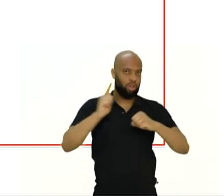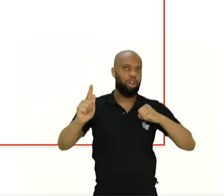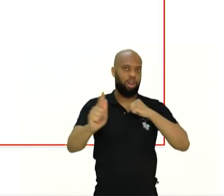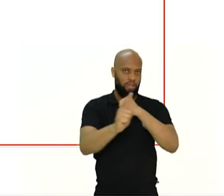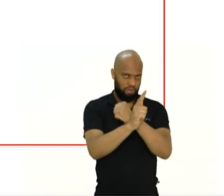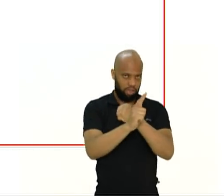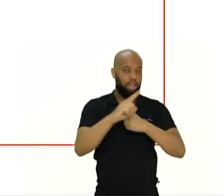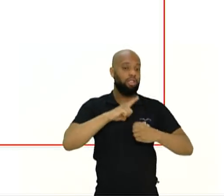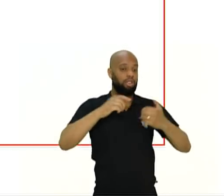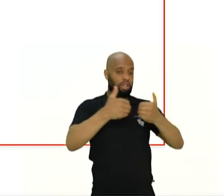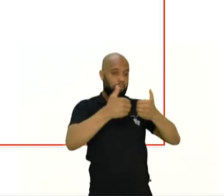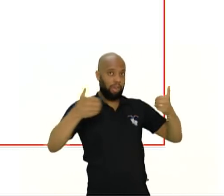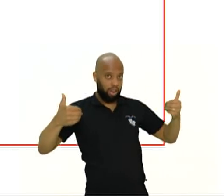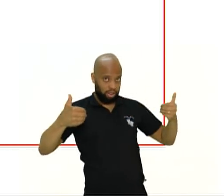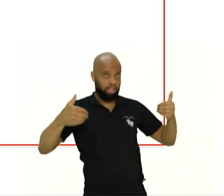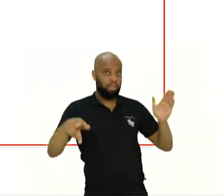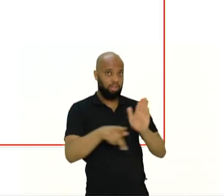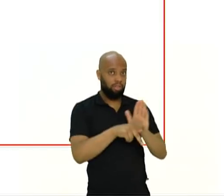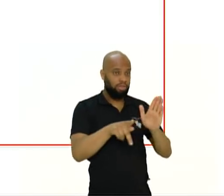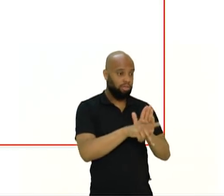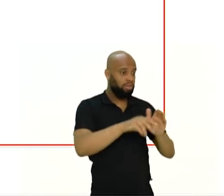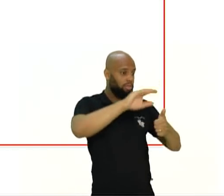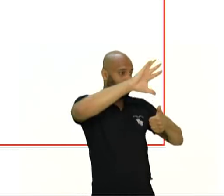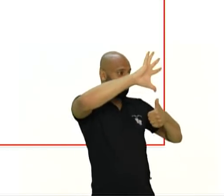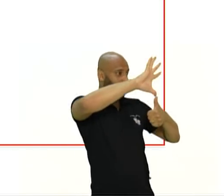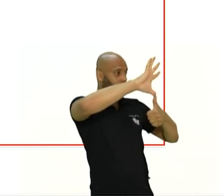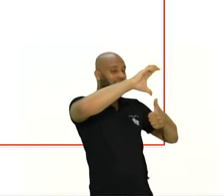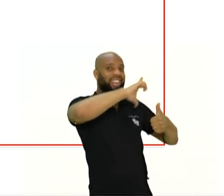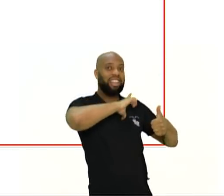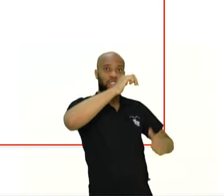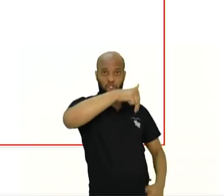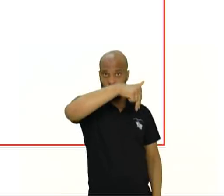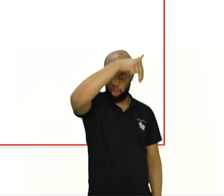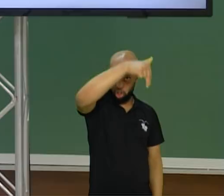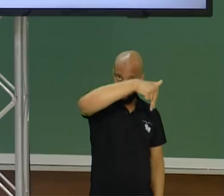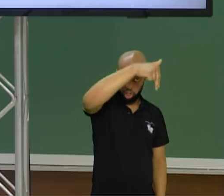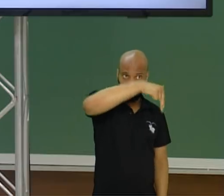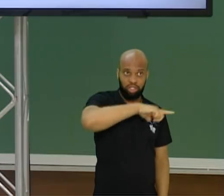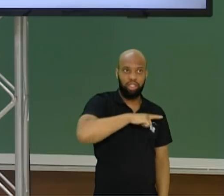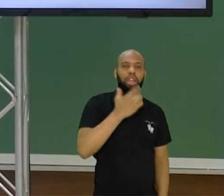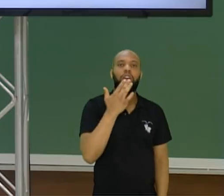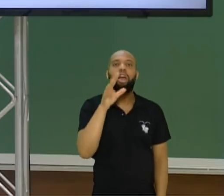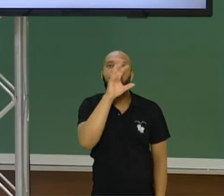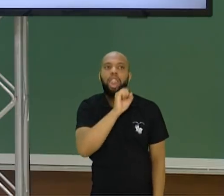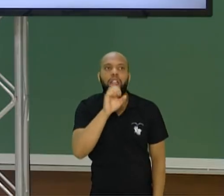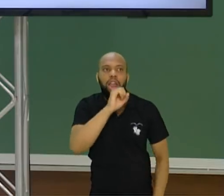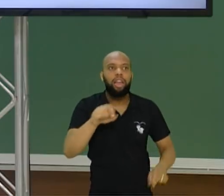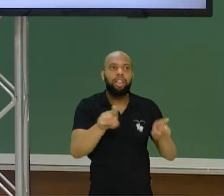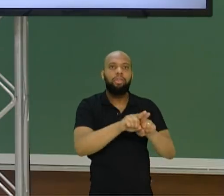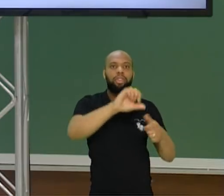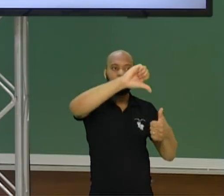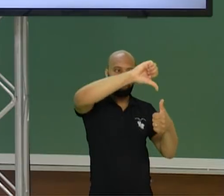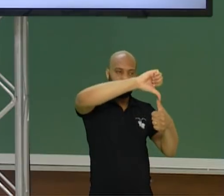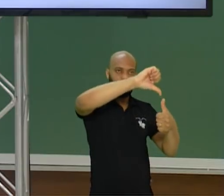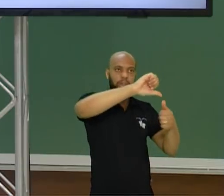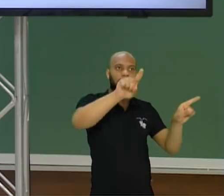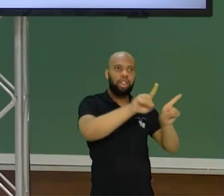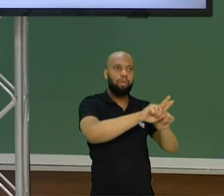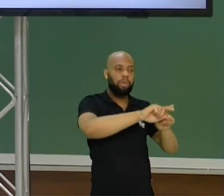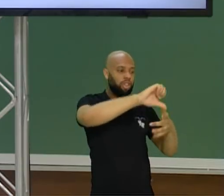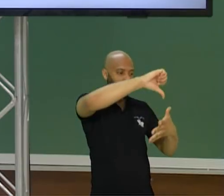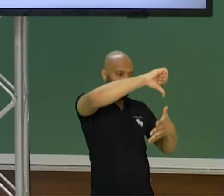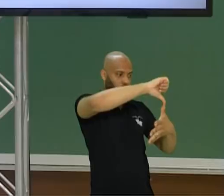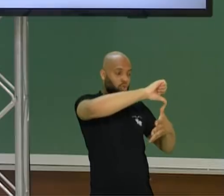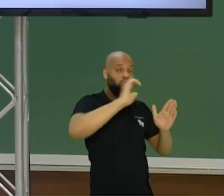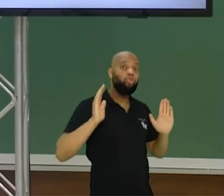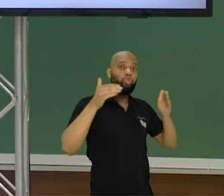que divide o continente americano em América do Norte, né, nessa cor laranja, América Central e América do Sul. O